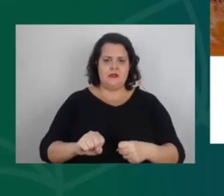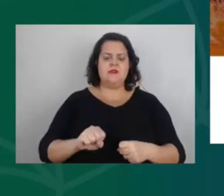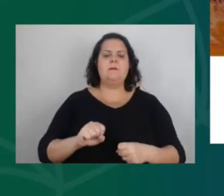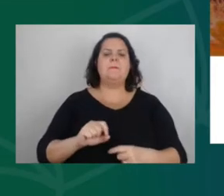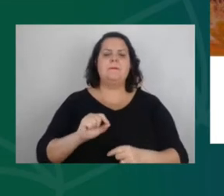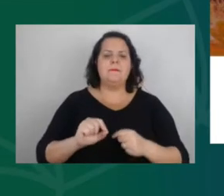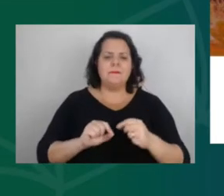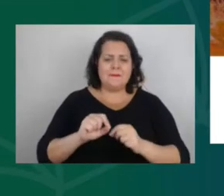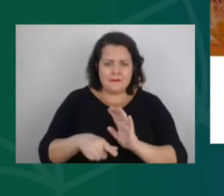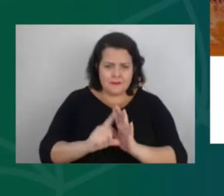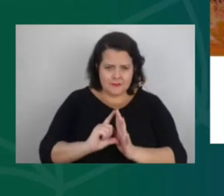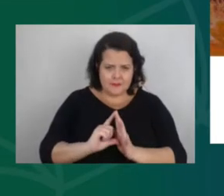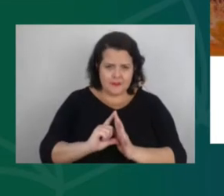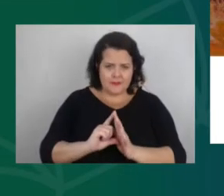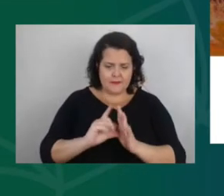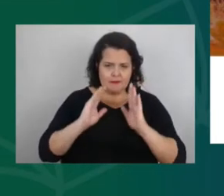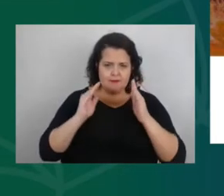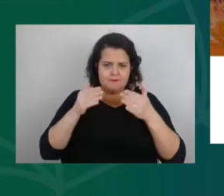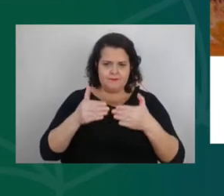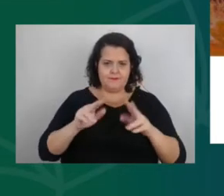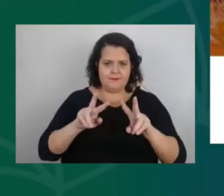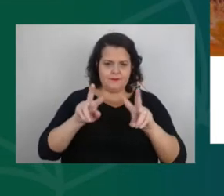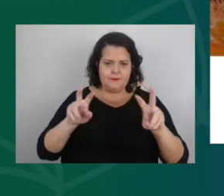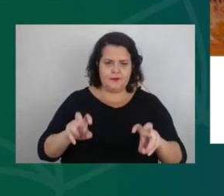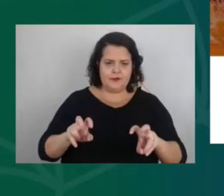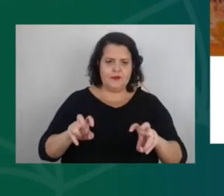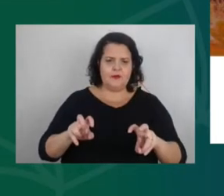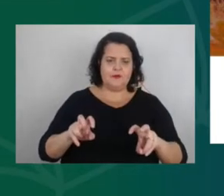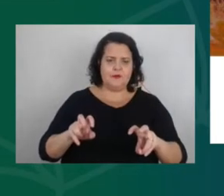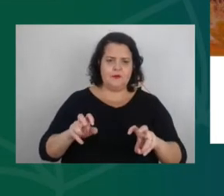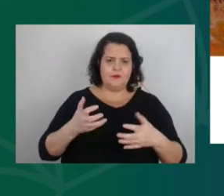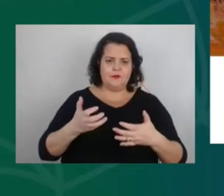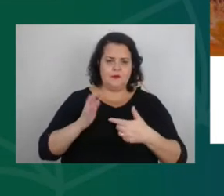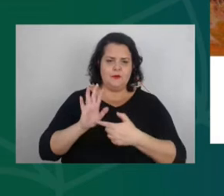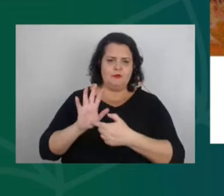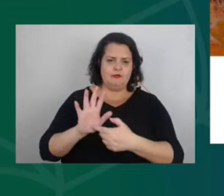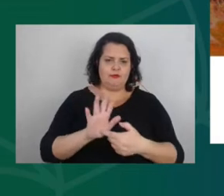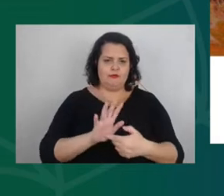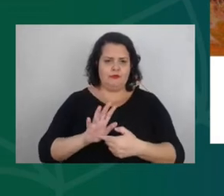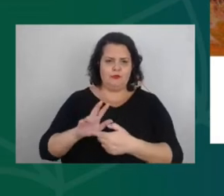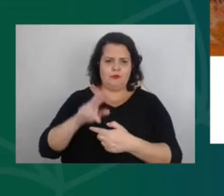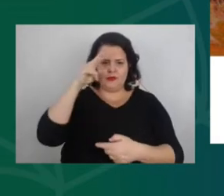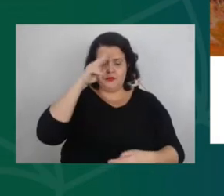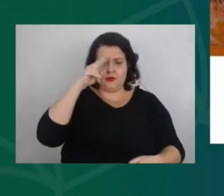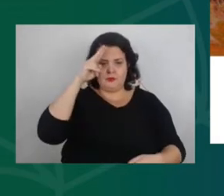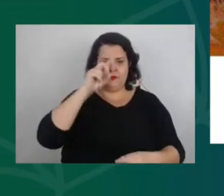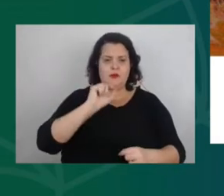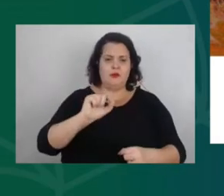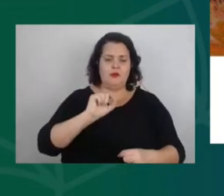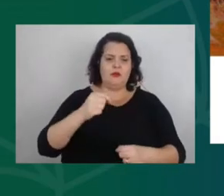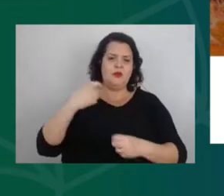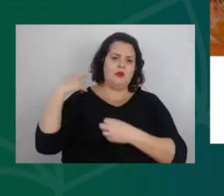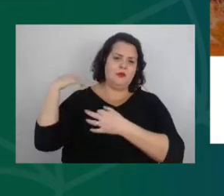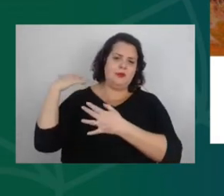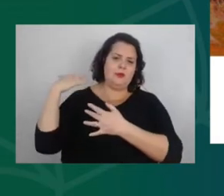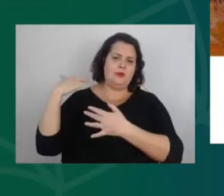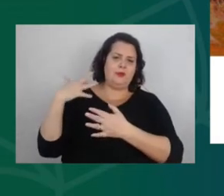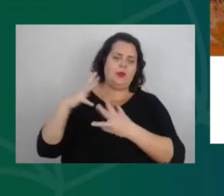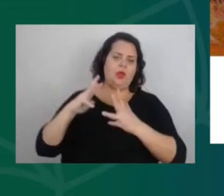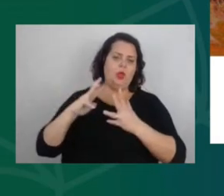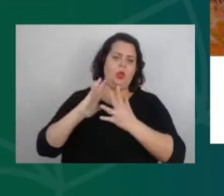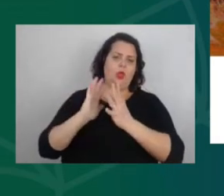Antes de entrar no assunto propriamente dito, eu lembrar vocês, né, dos grandes desastres ambientais que